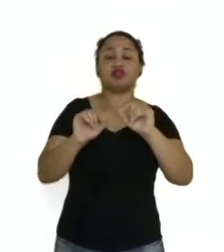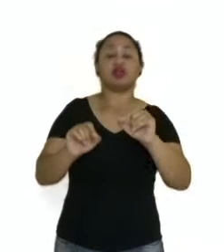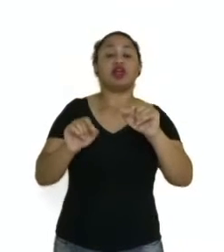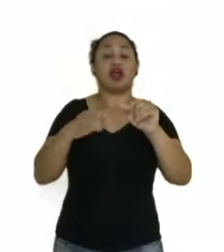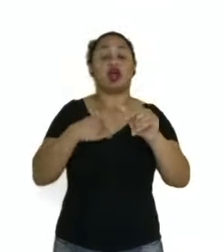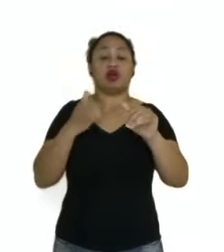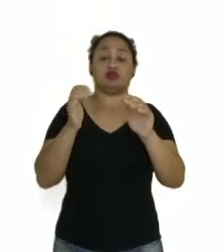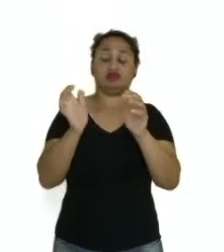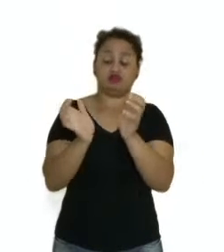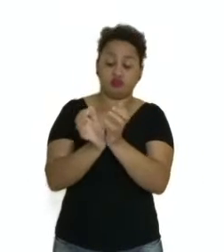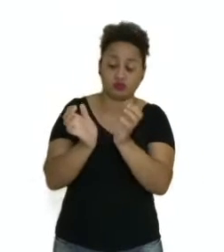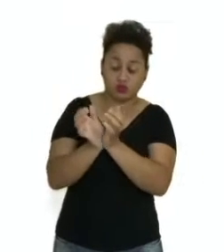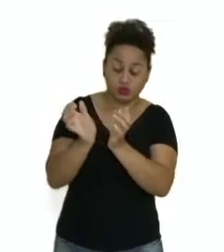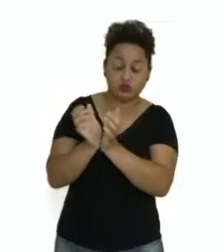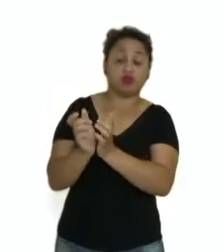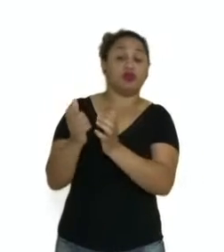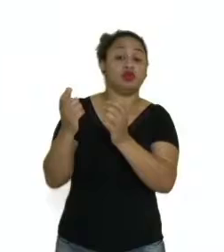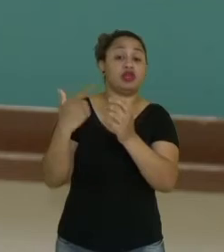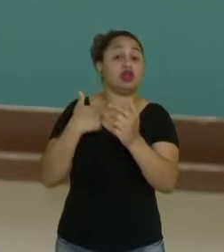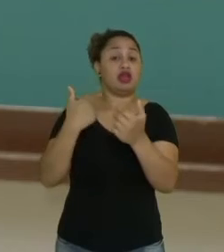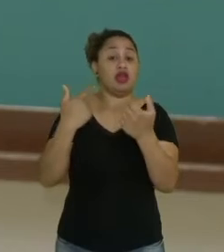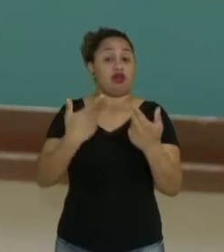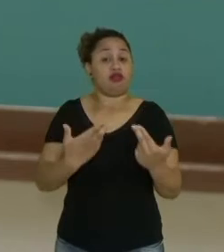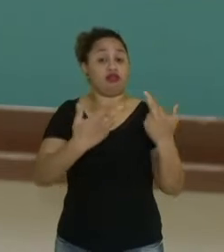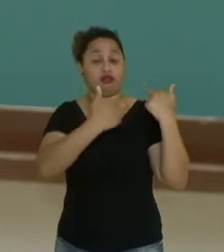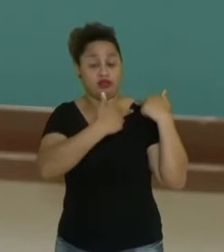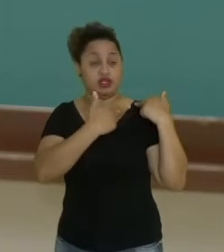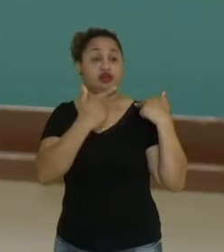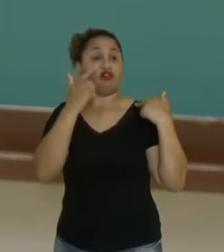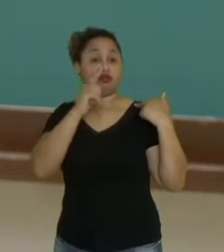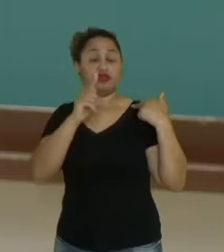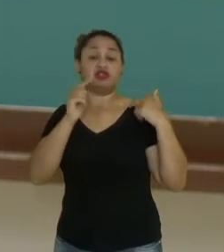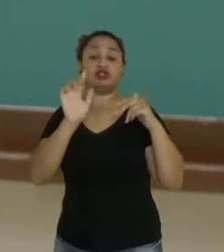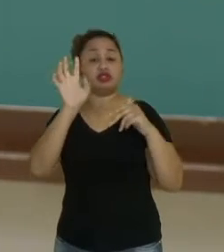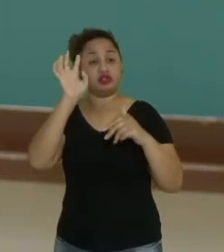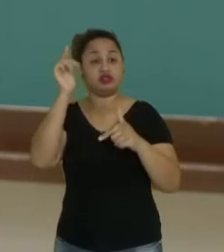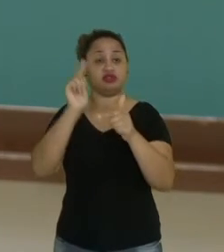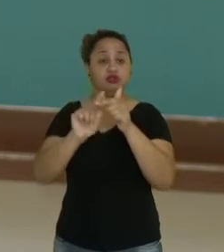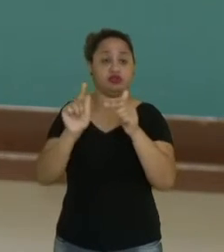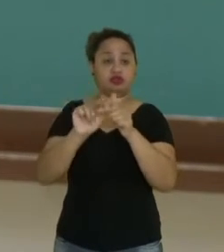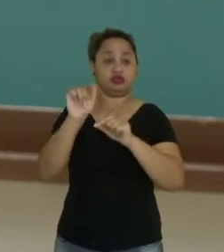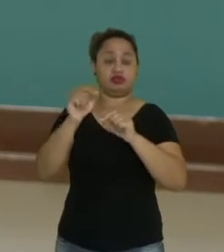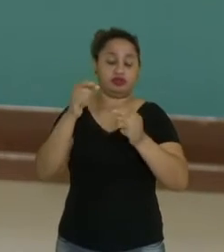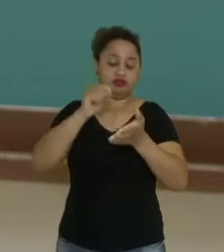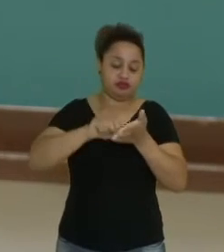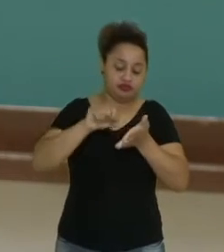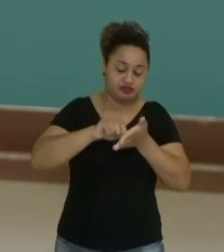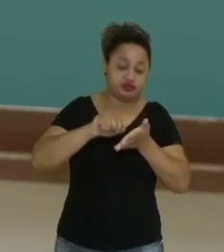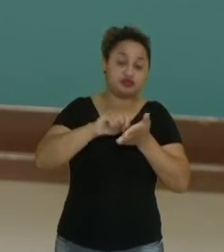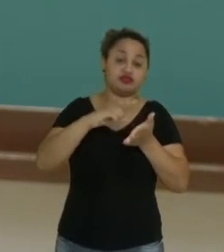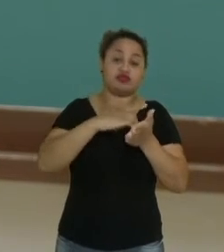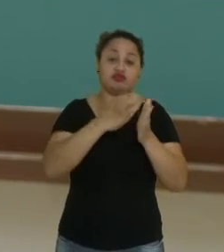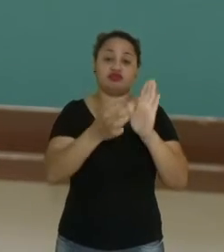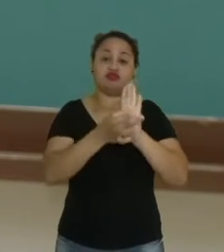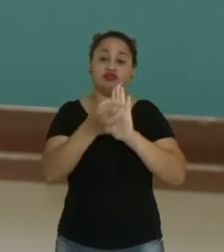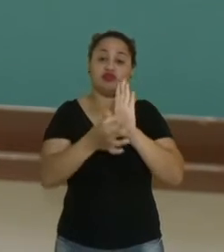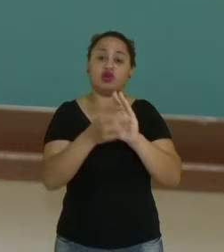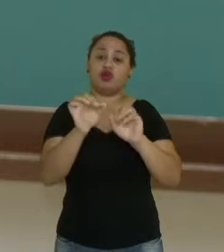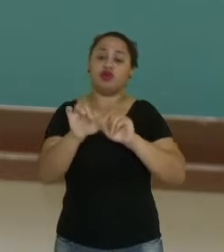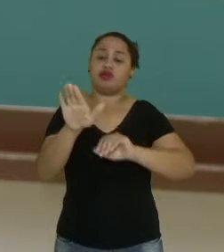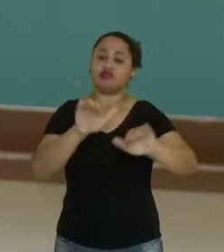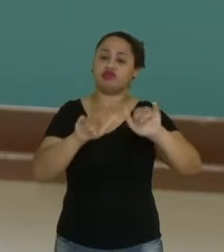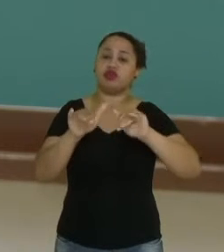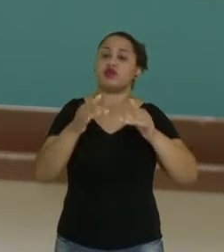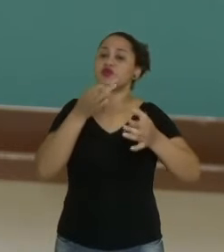entidades e autoridades competentes. E o redator o que faz? Ele emprega argumentos para mobilizar a